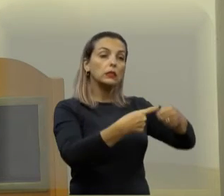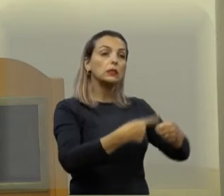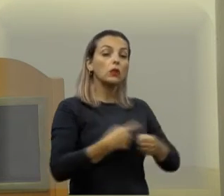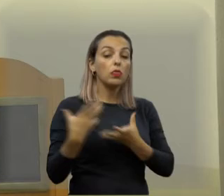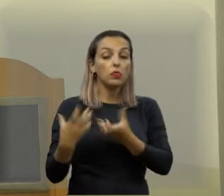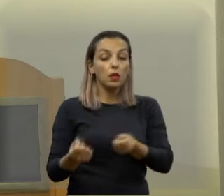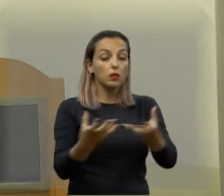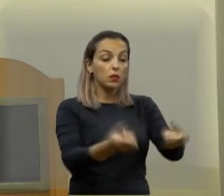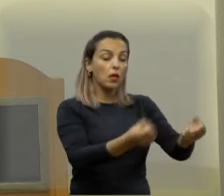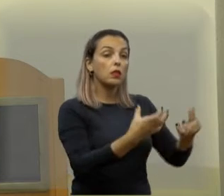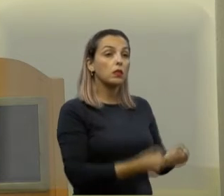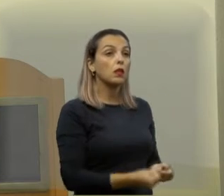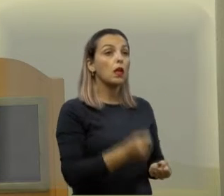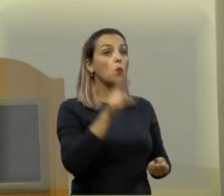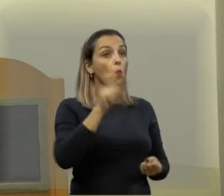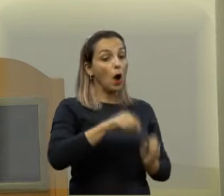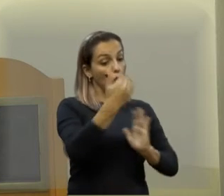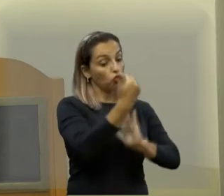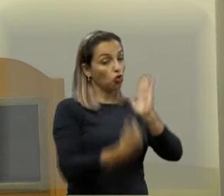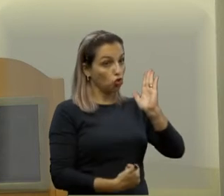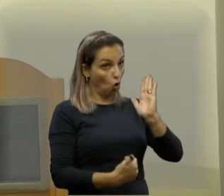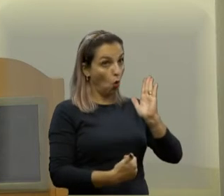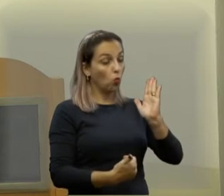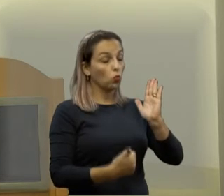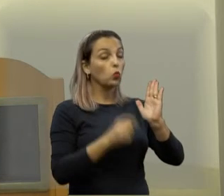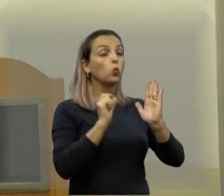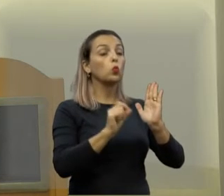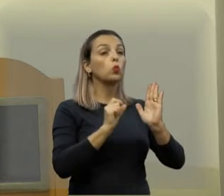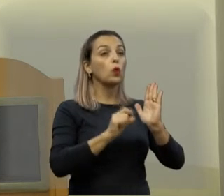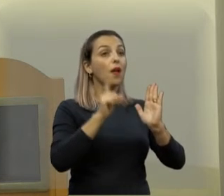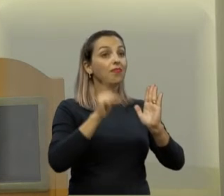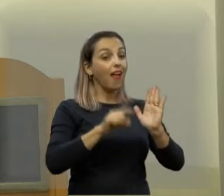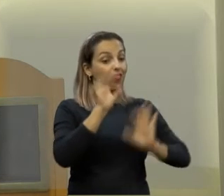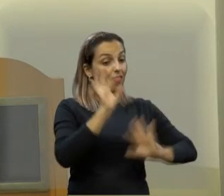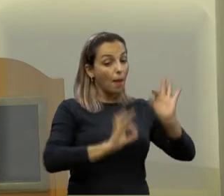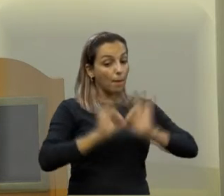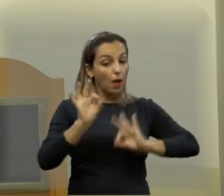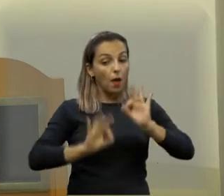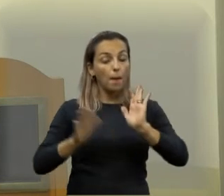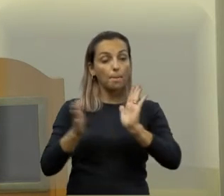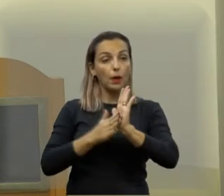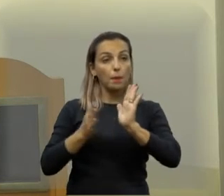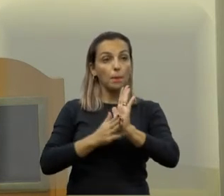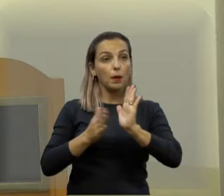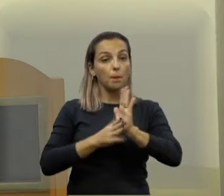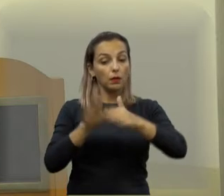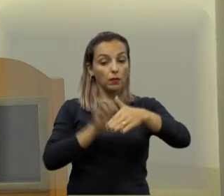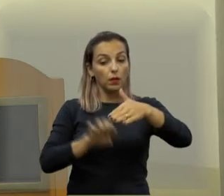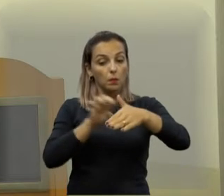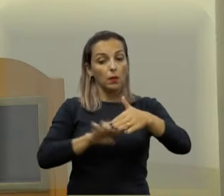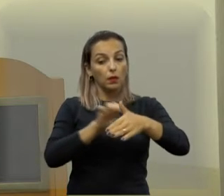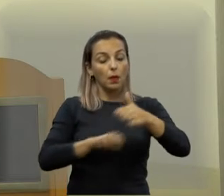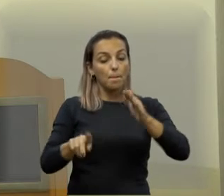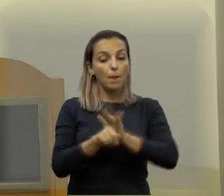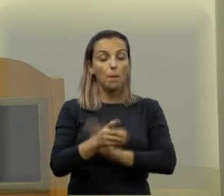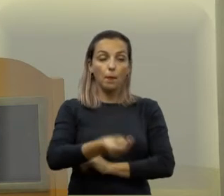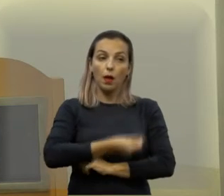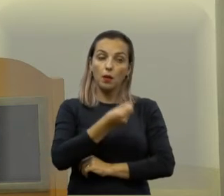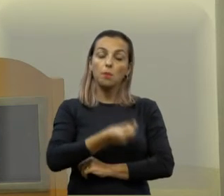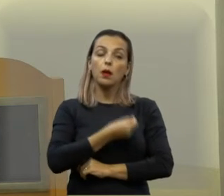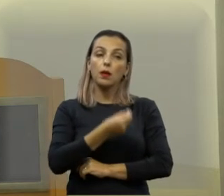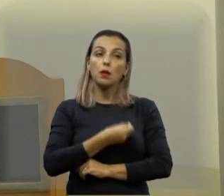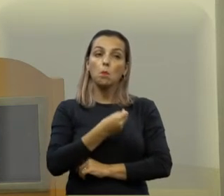aderindo sendo que tal desconto seria considerado na elaboração das propostas das empresas participantes